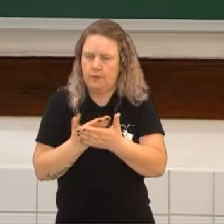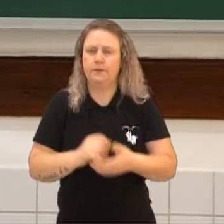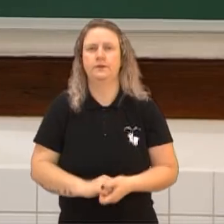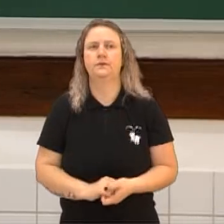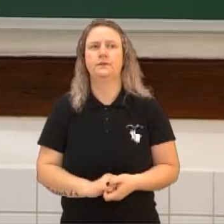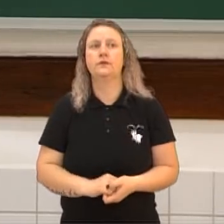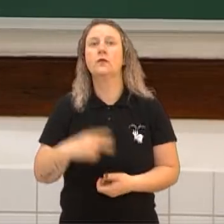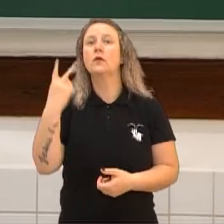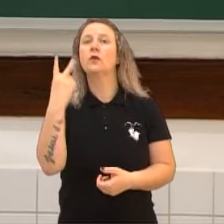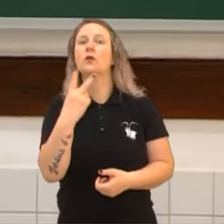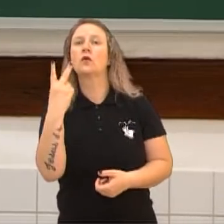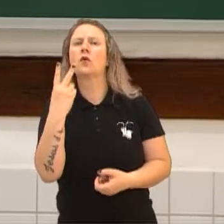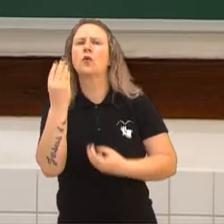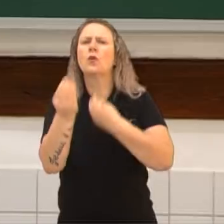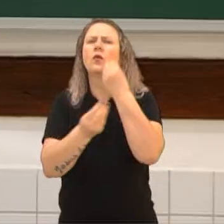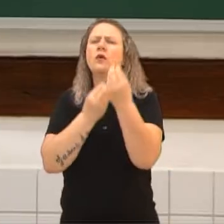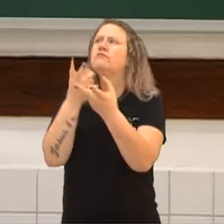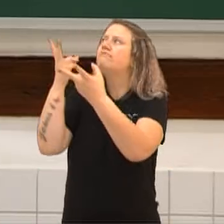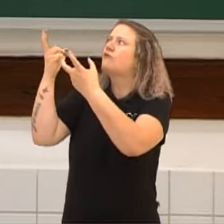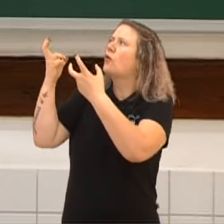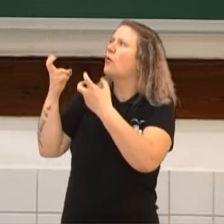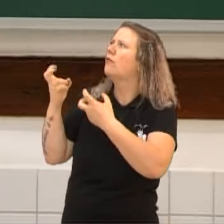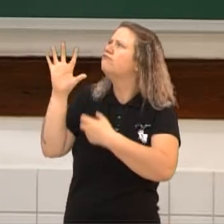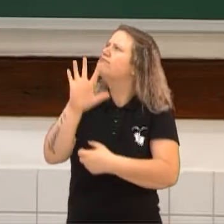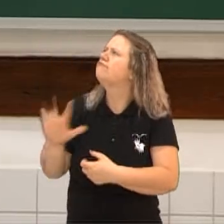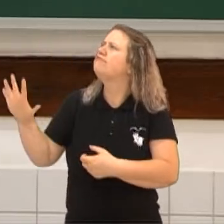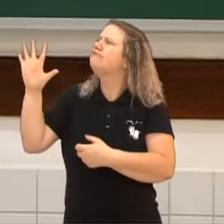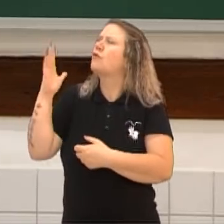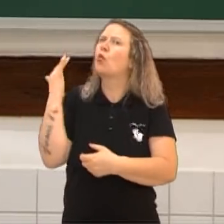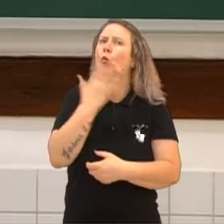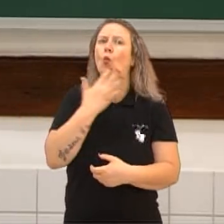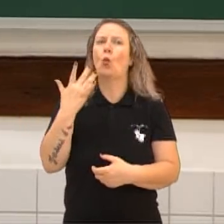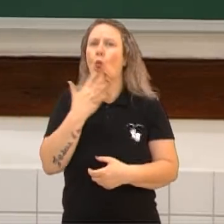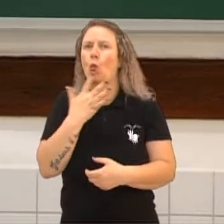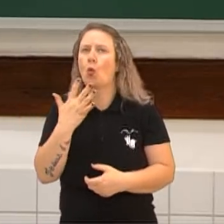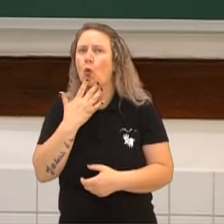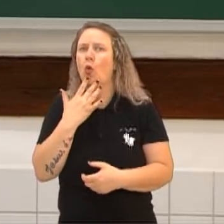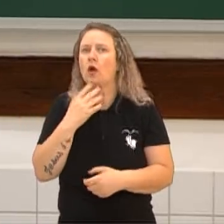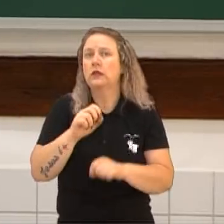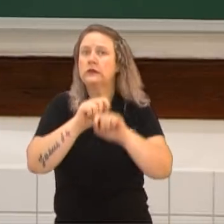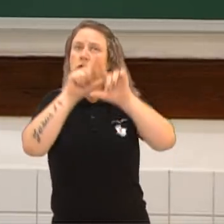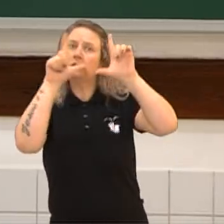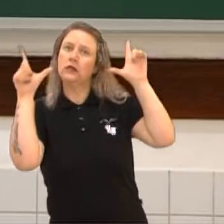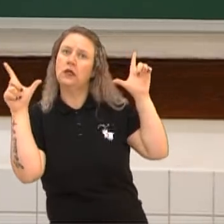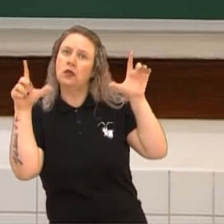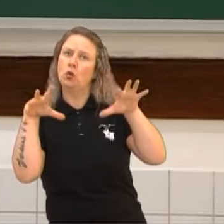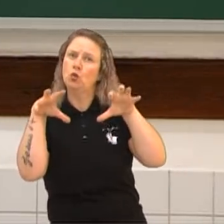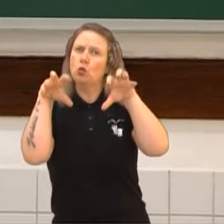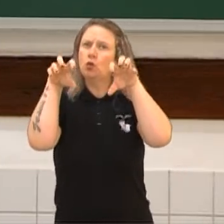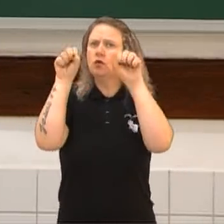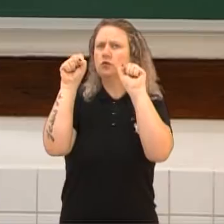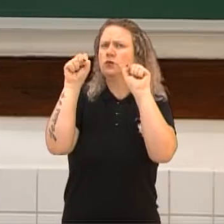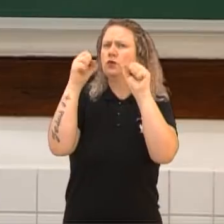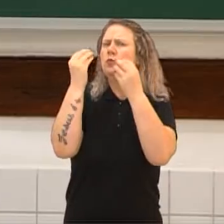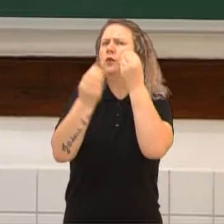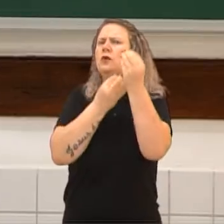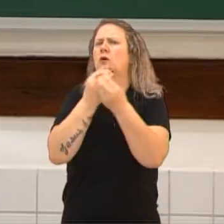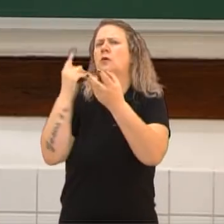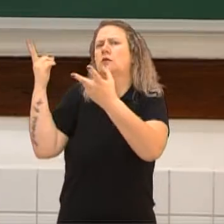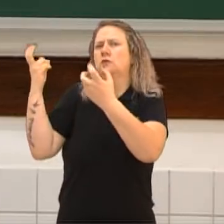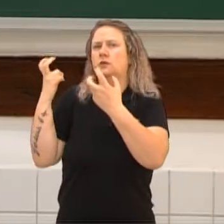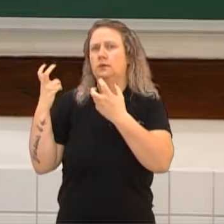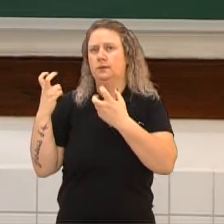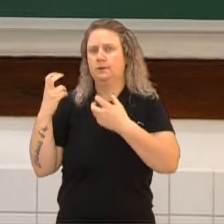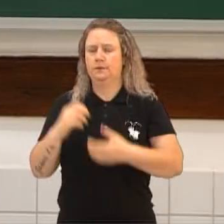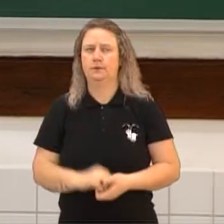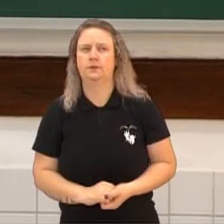você percebe formas, cores, contrastes, claro e escuro, e também as texturas, dentro dessa